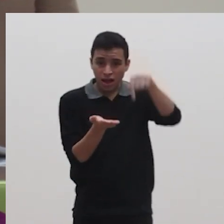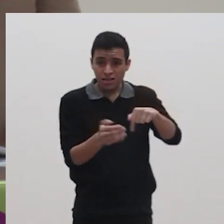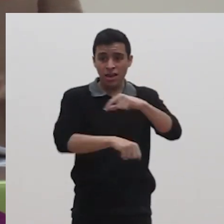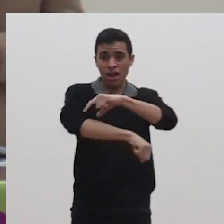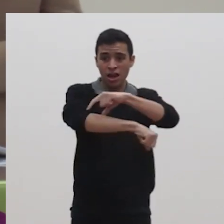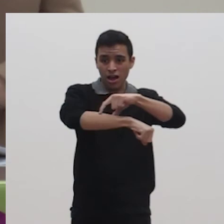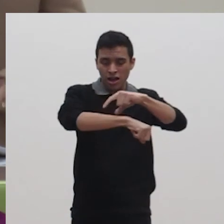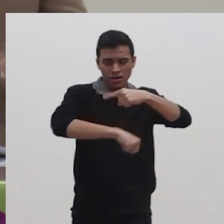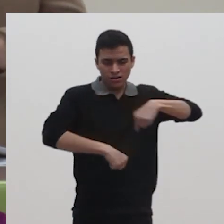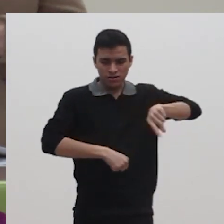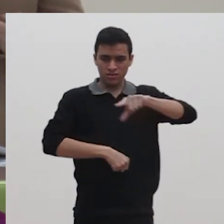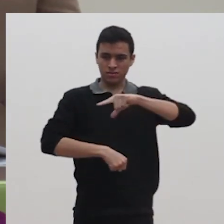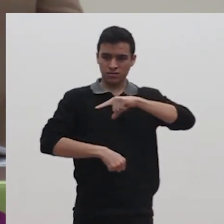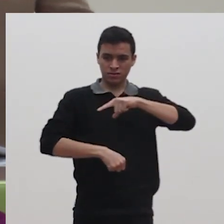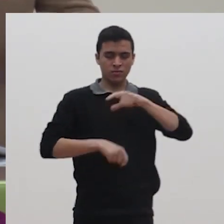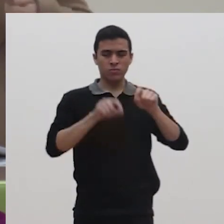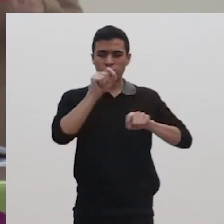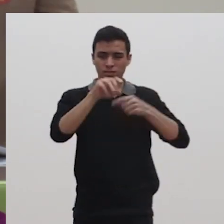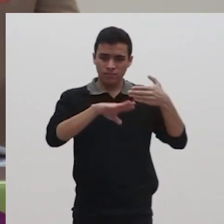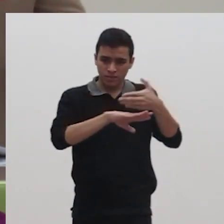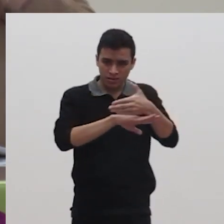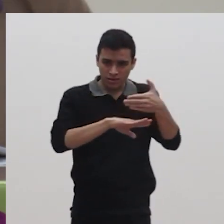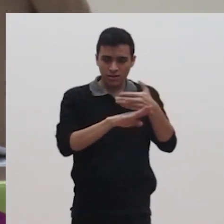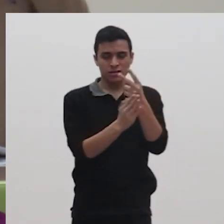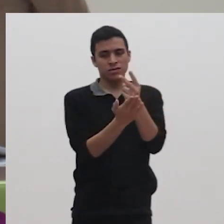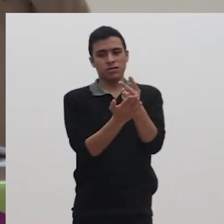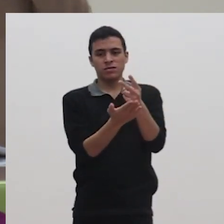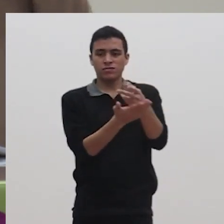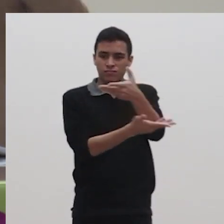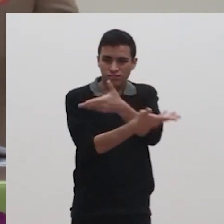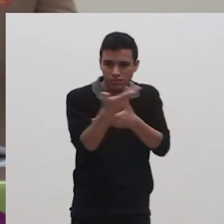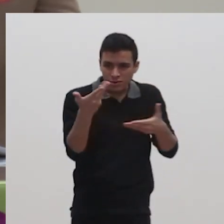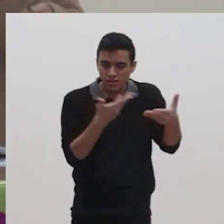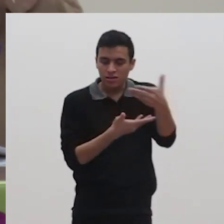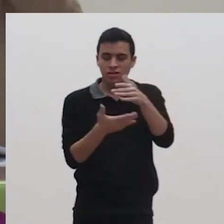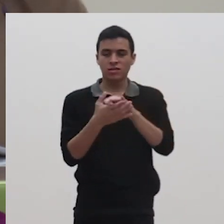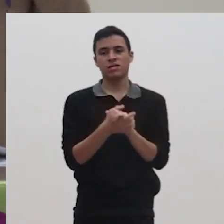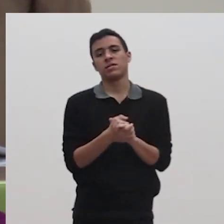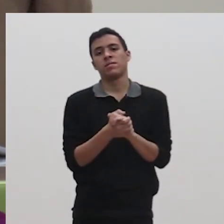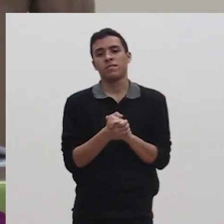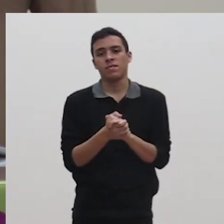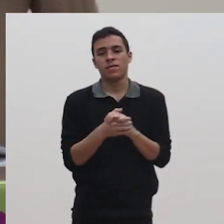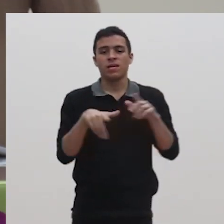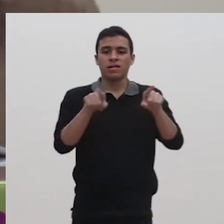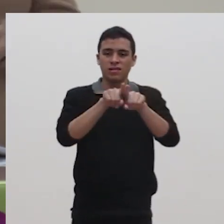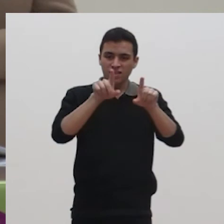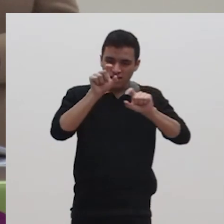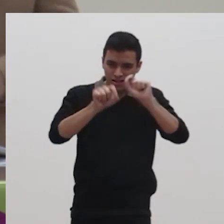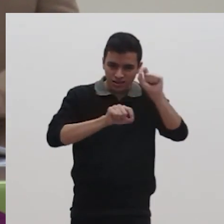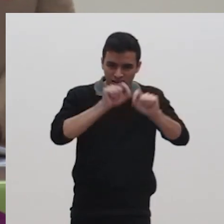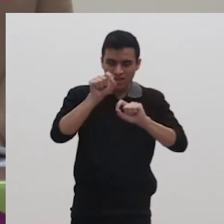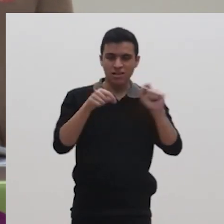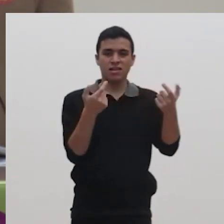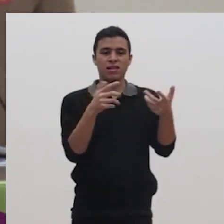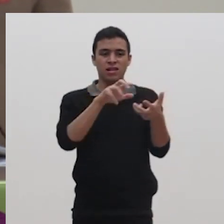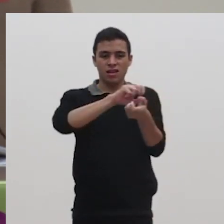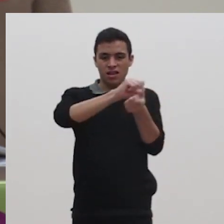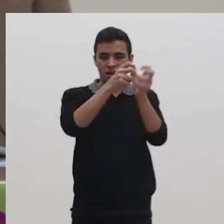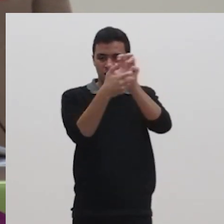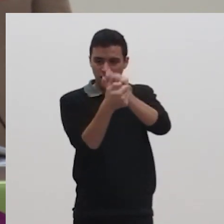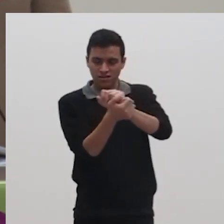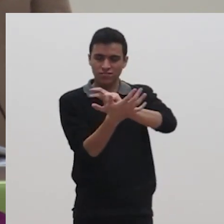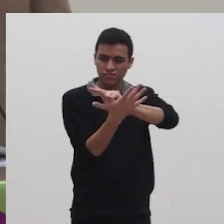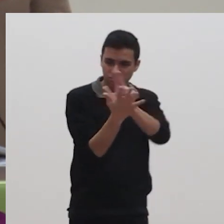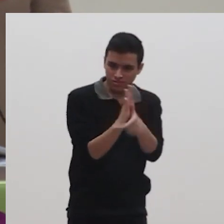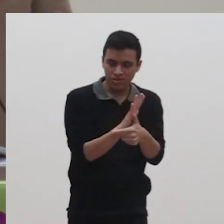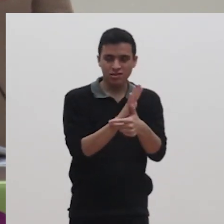que eles têm uma participação com as feiras orgânicas, com a parte de